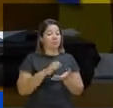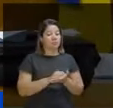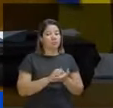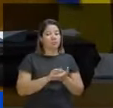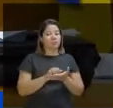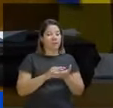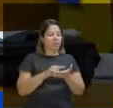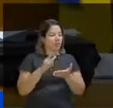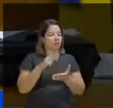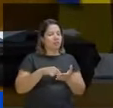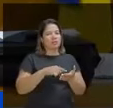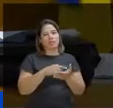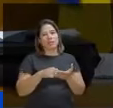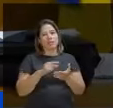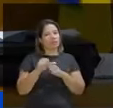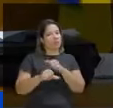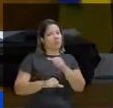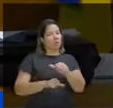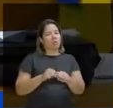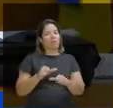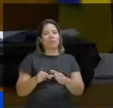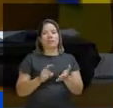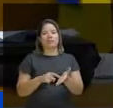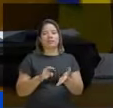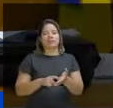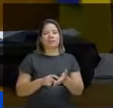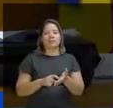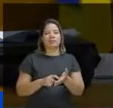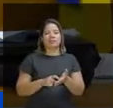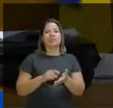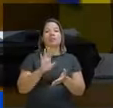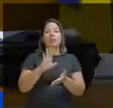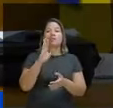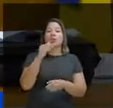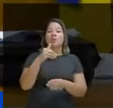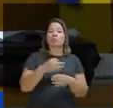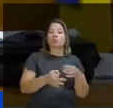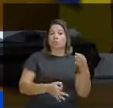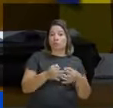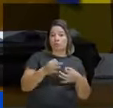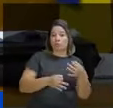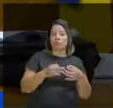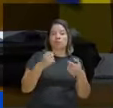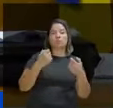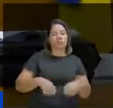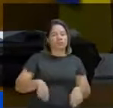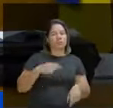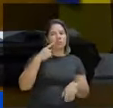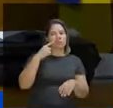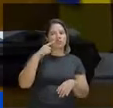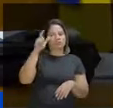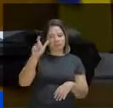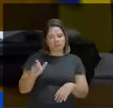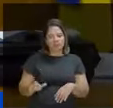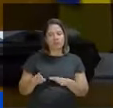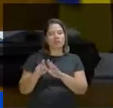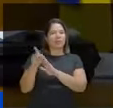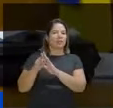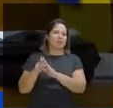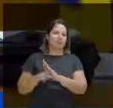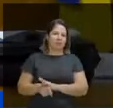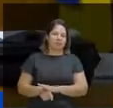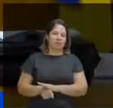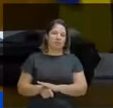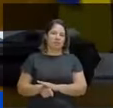obrigatório, mas há essa possibilidade, logicamente, de um juiz lançar mão a pessoas que são